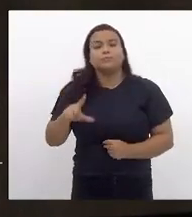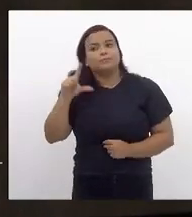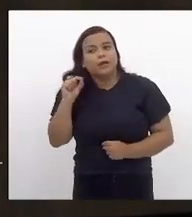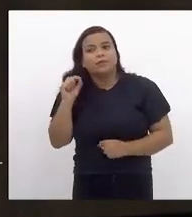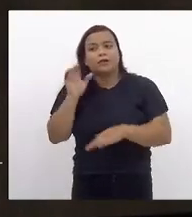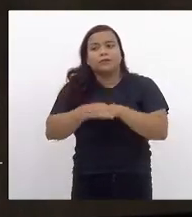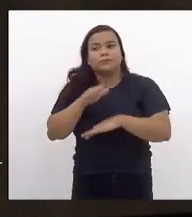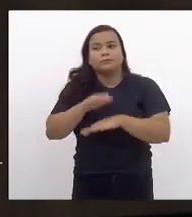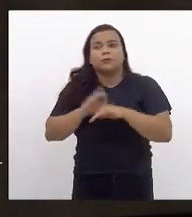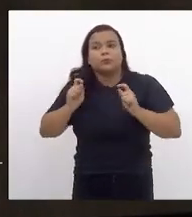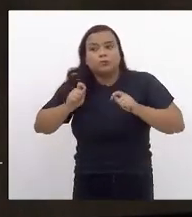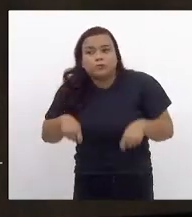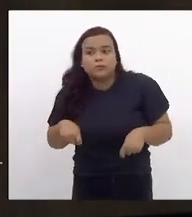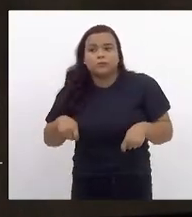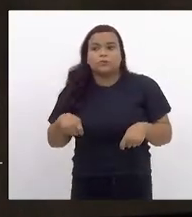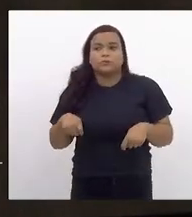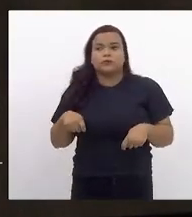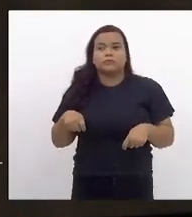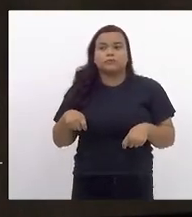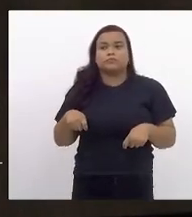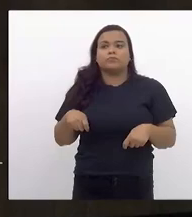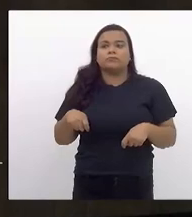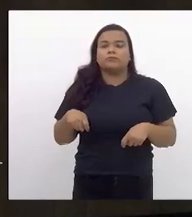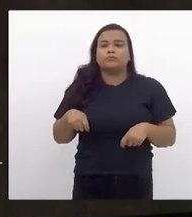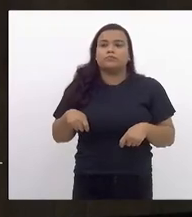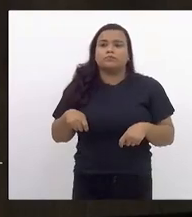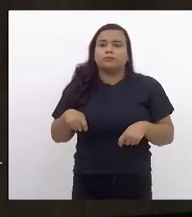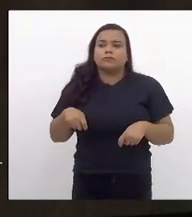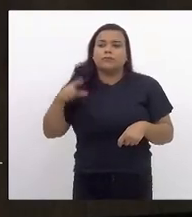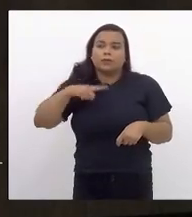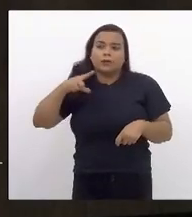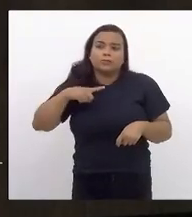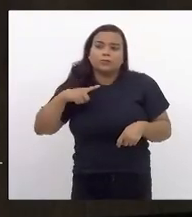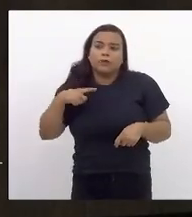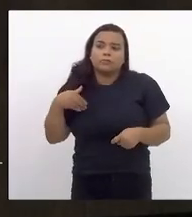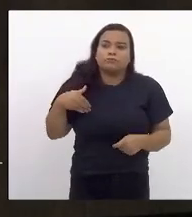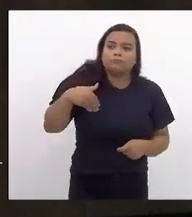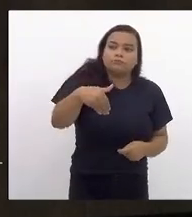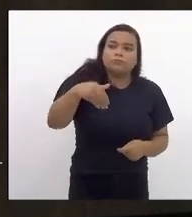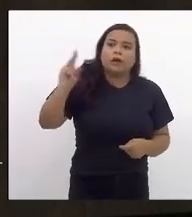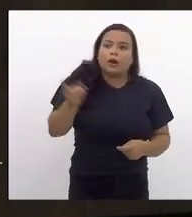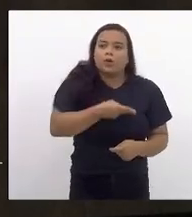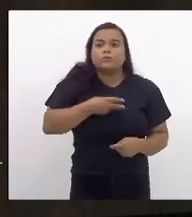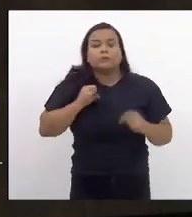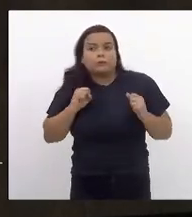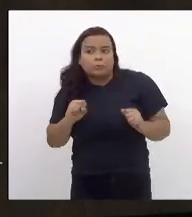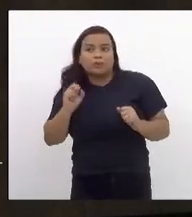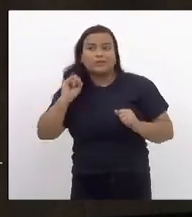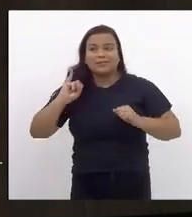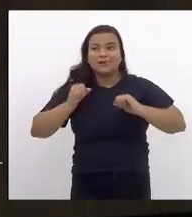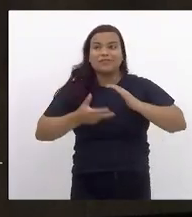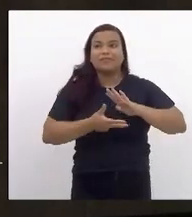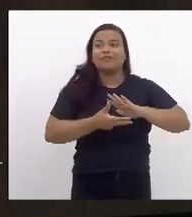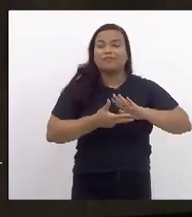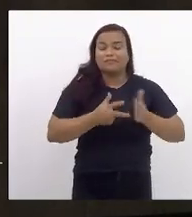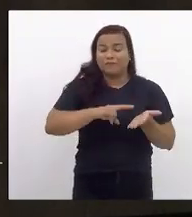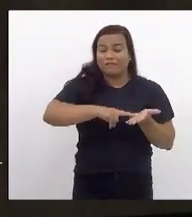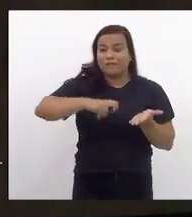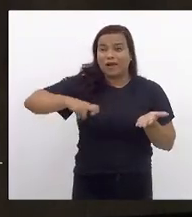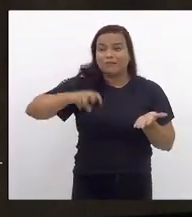o possível daquilo que poderia vir a ser vetado.